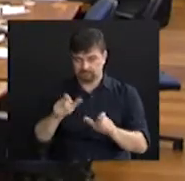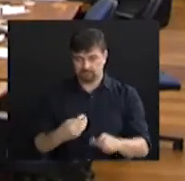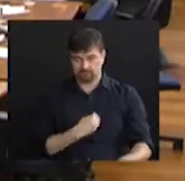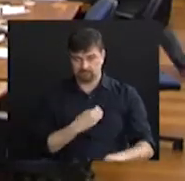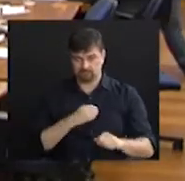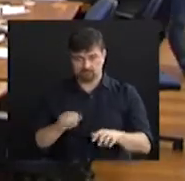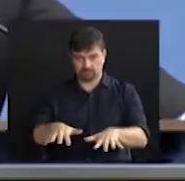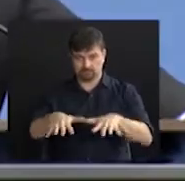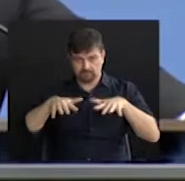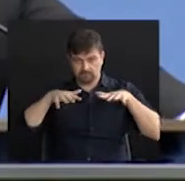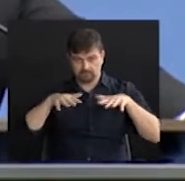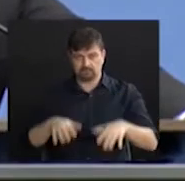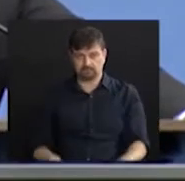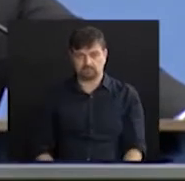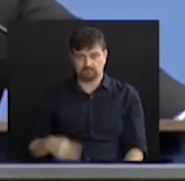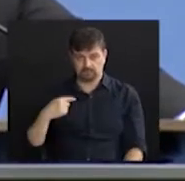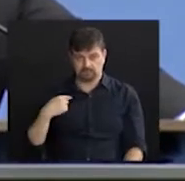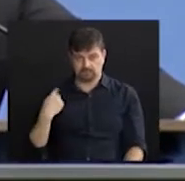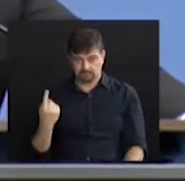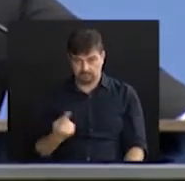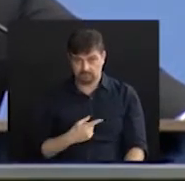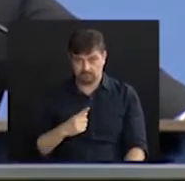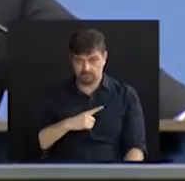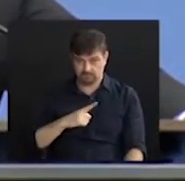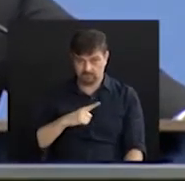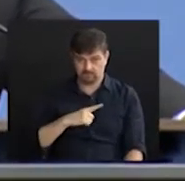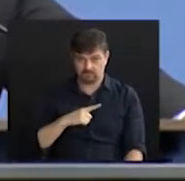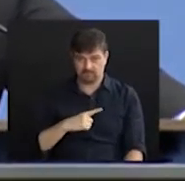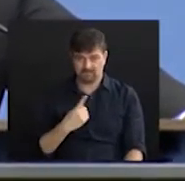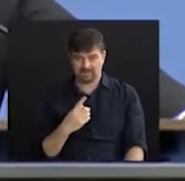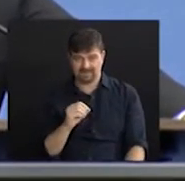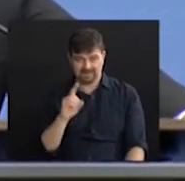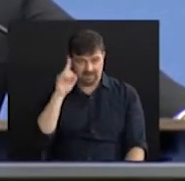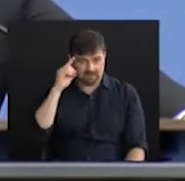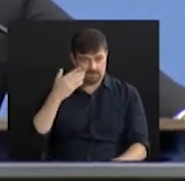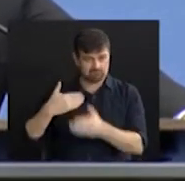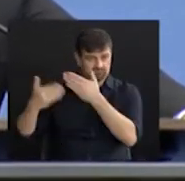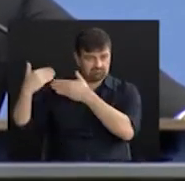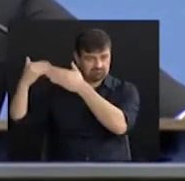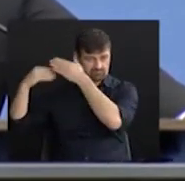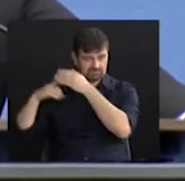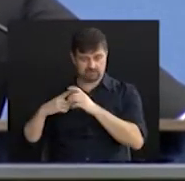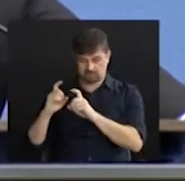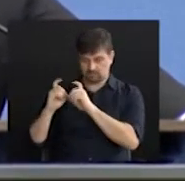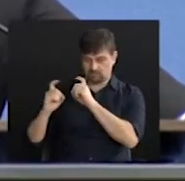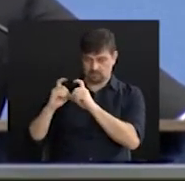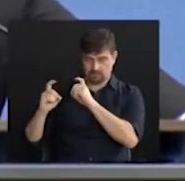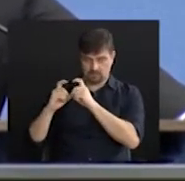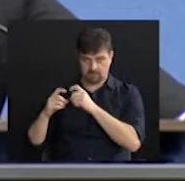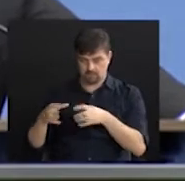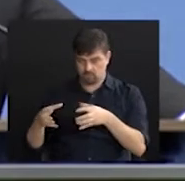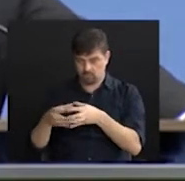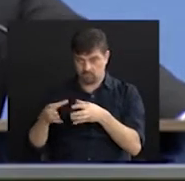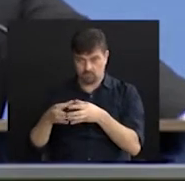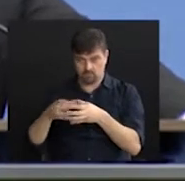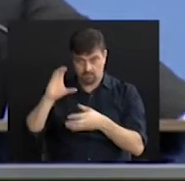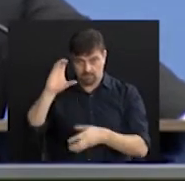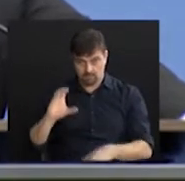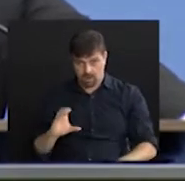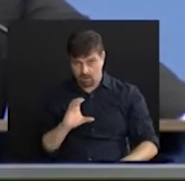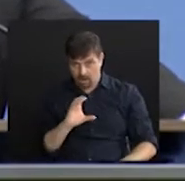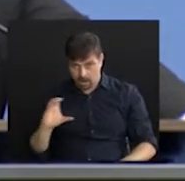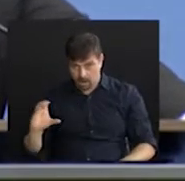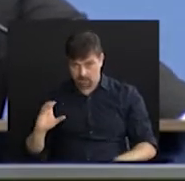críticas. Nós tivemos a questão de 10 dias, uma reunião da colegiada da Igreja Católica